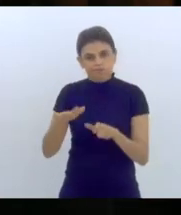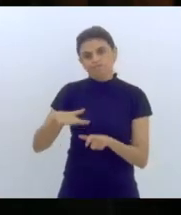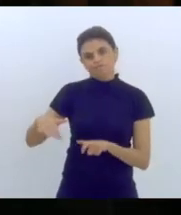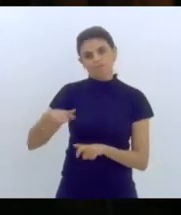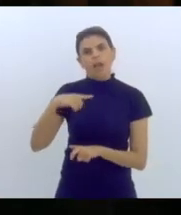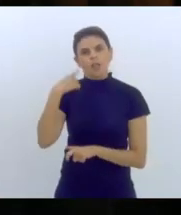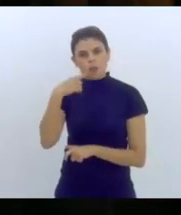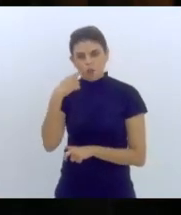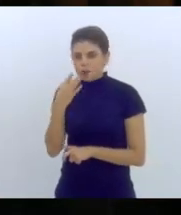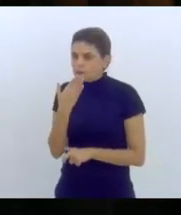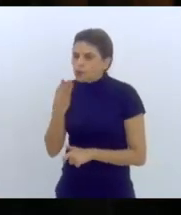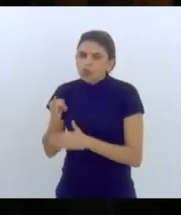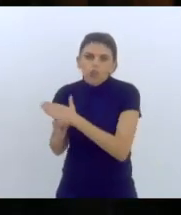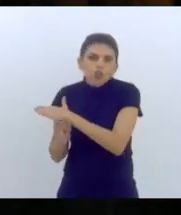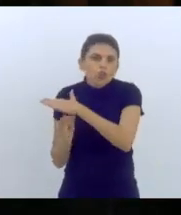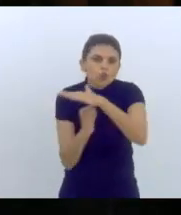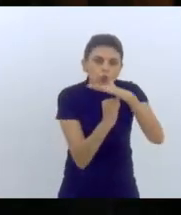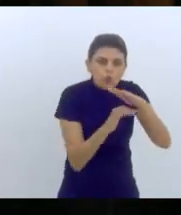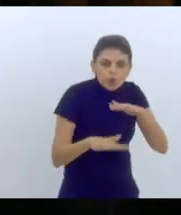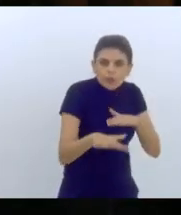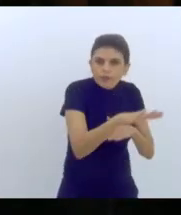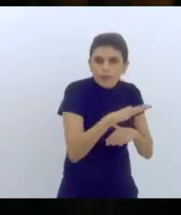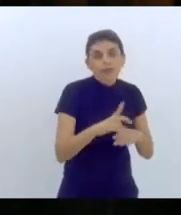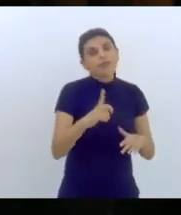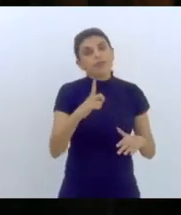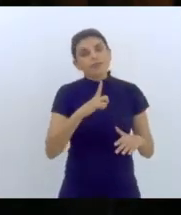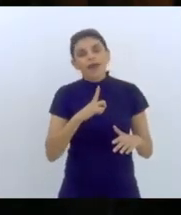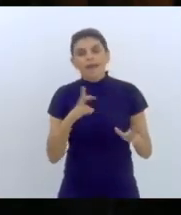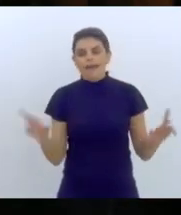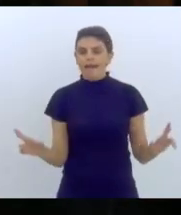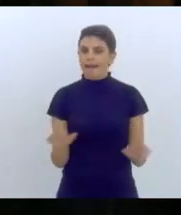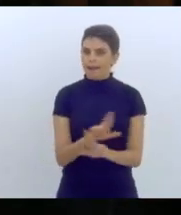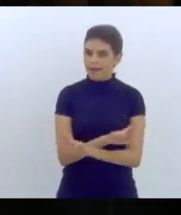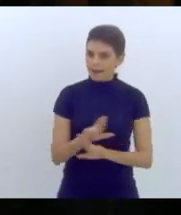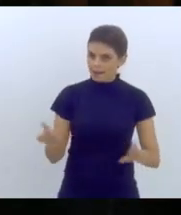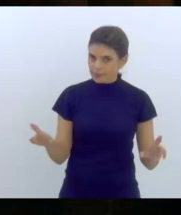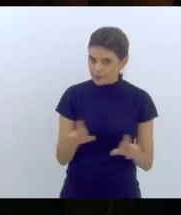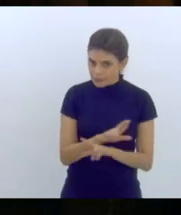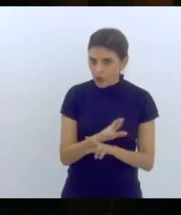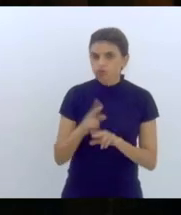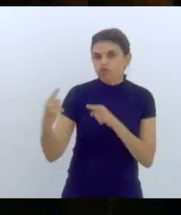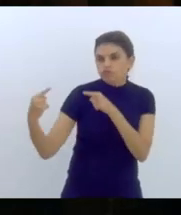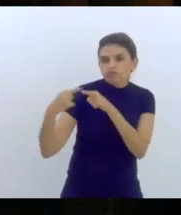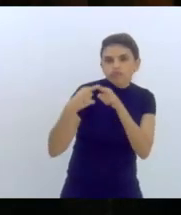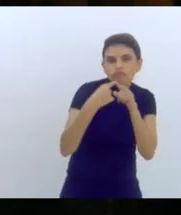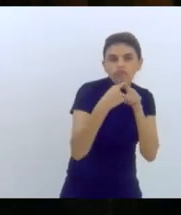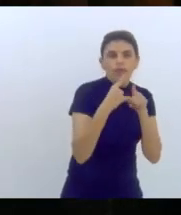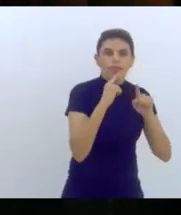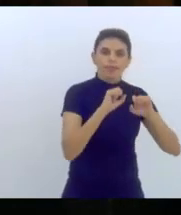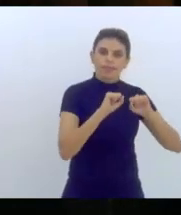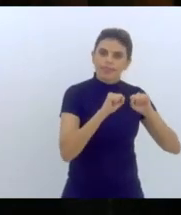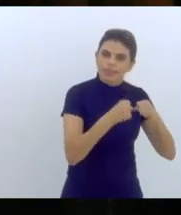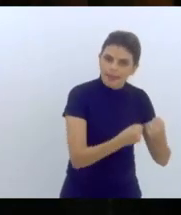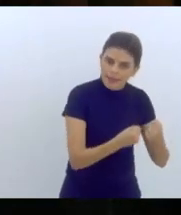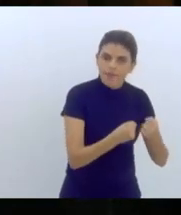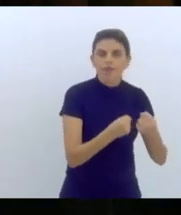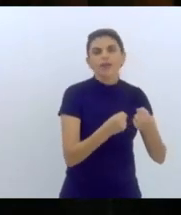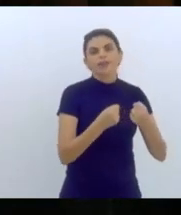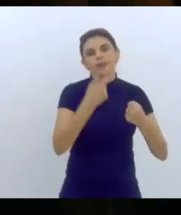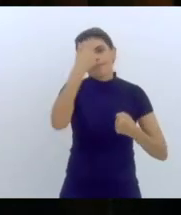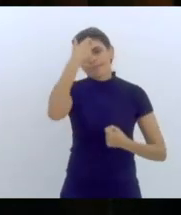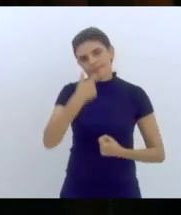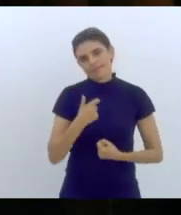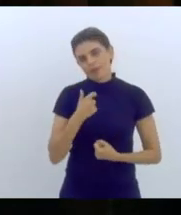e instituições que têm relação efetivamente com a defesa da integridade